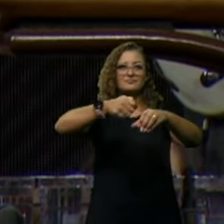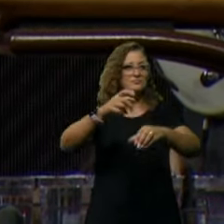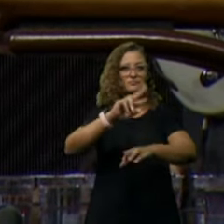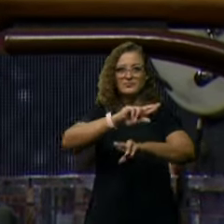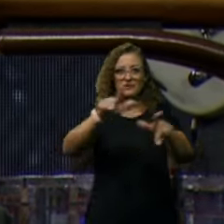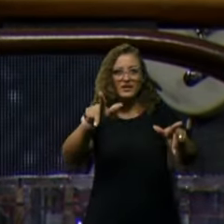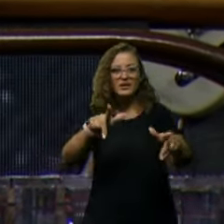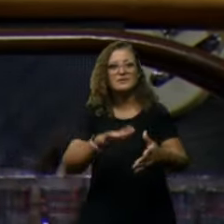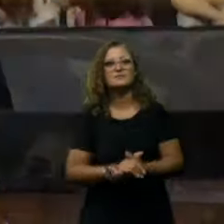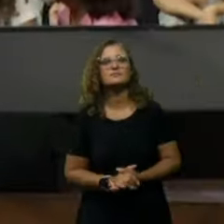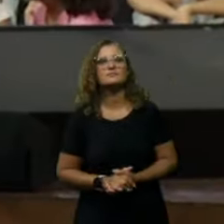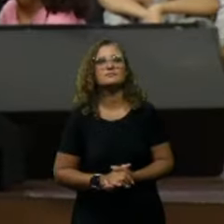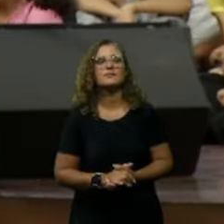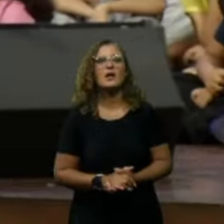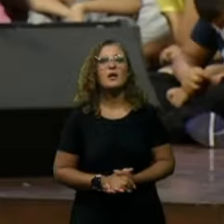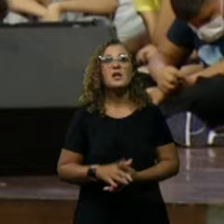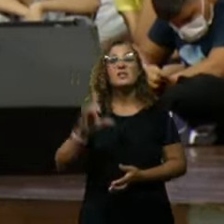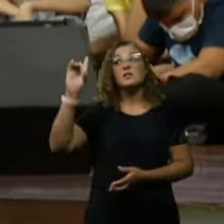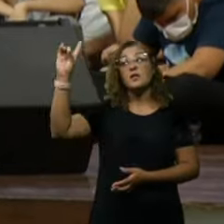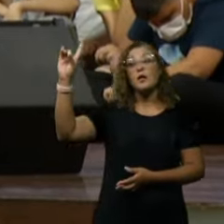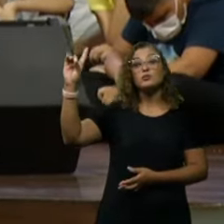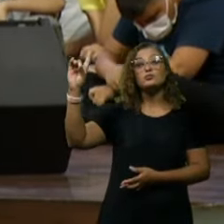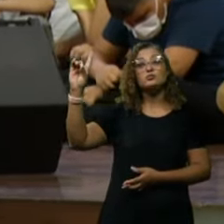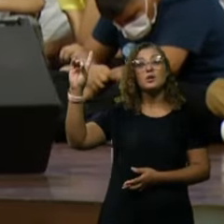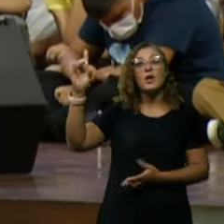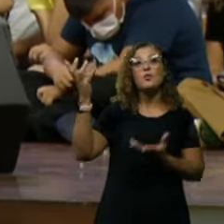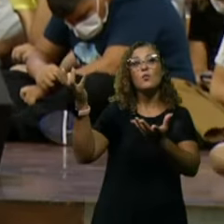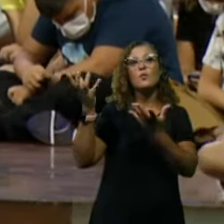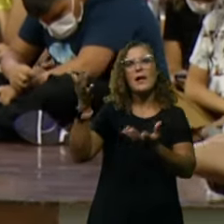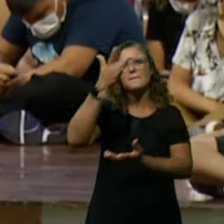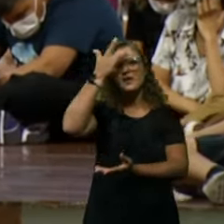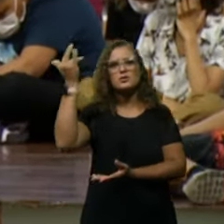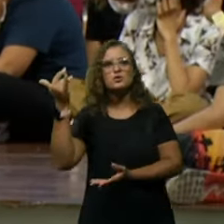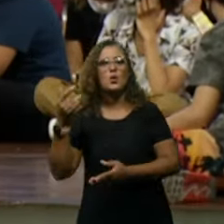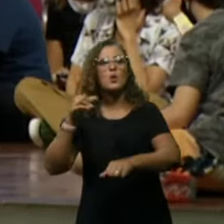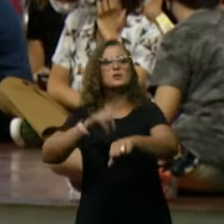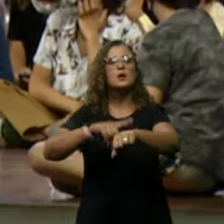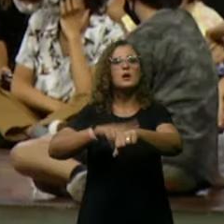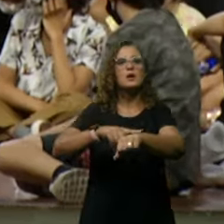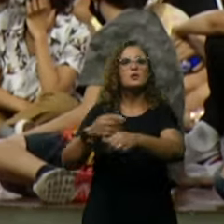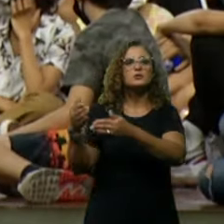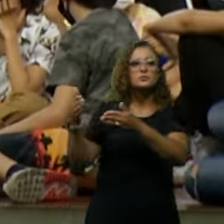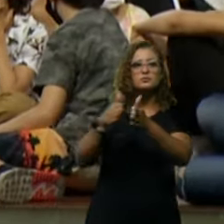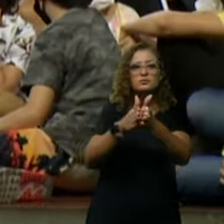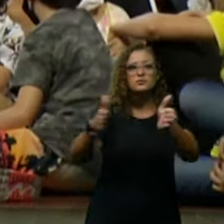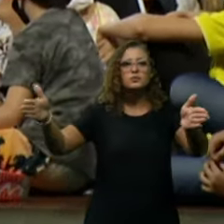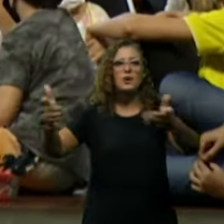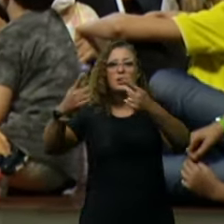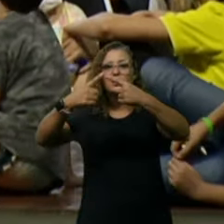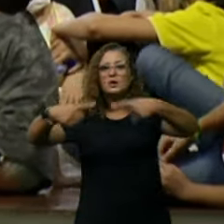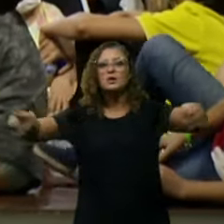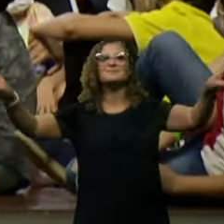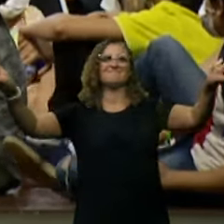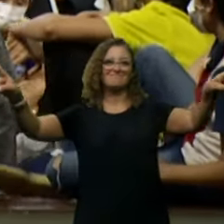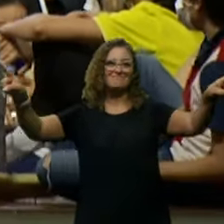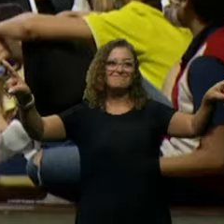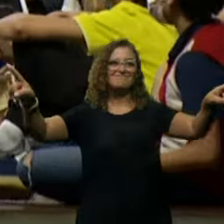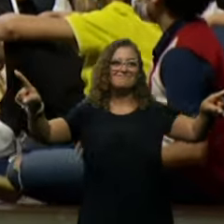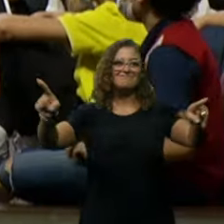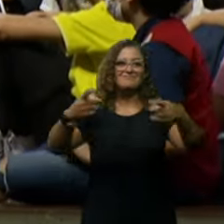abrisse Cruz e ao longo da história eu levantei muita gente para abrir